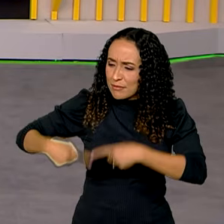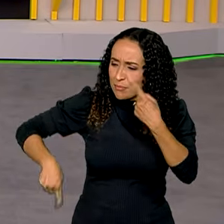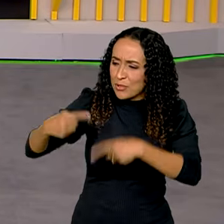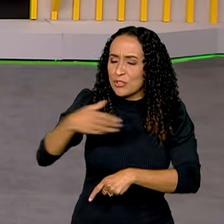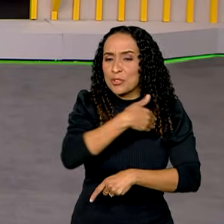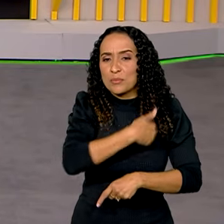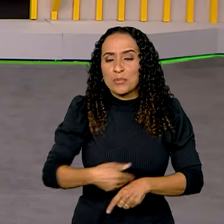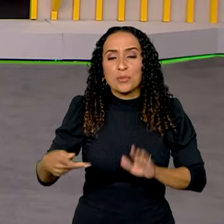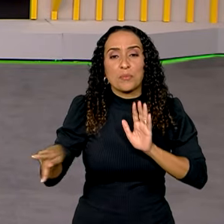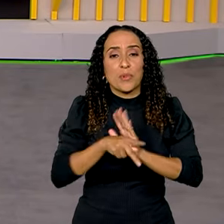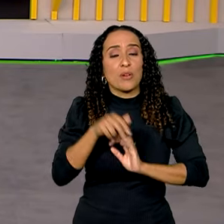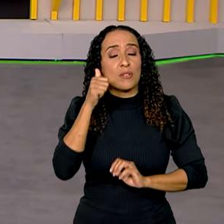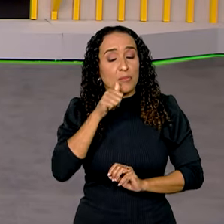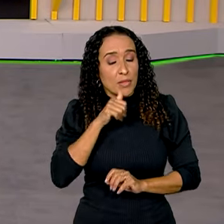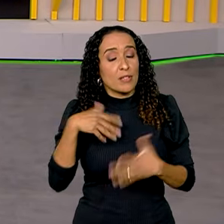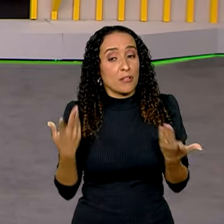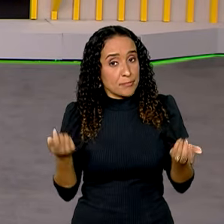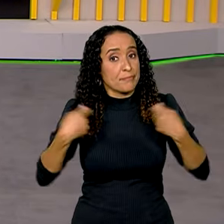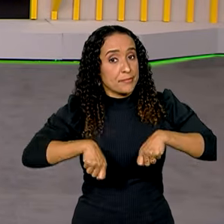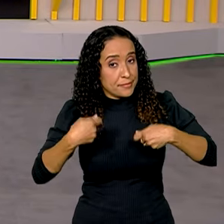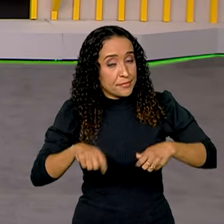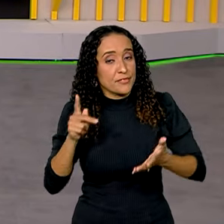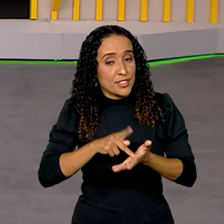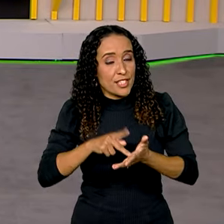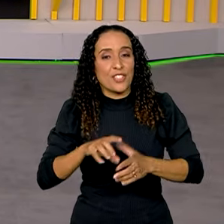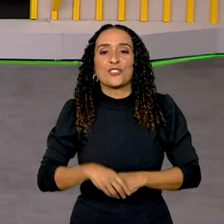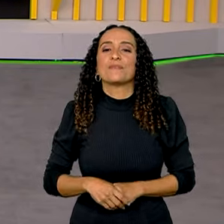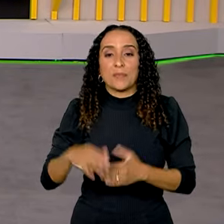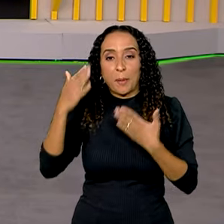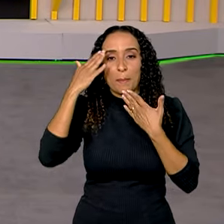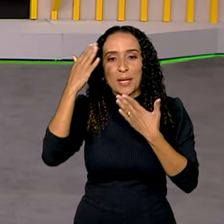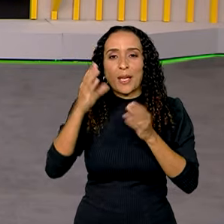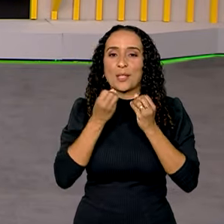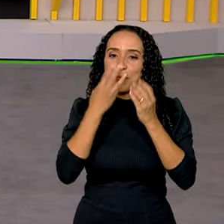públicas para as mulheres. É disso que a gente precisa mesmo. Obrigada, viu? Boa noite.